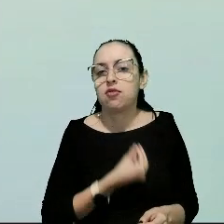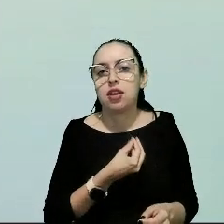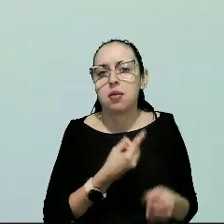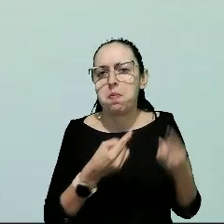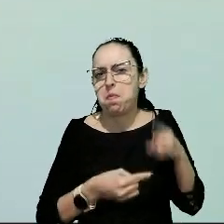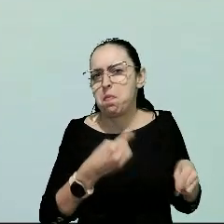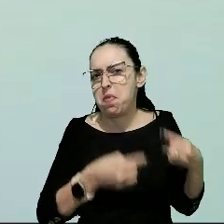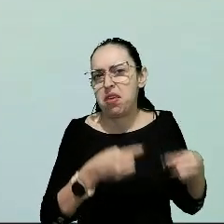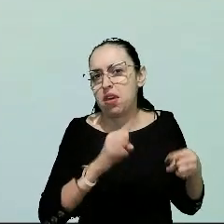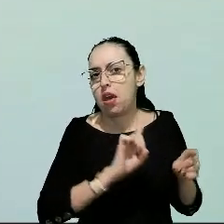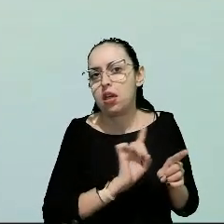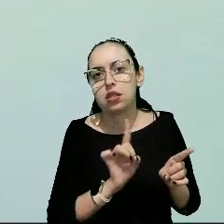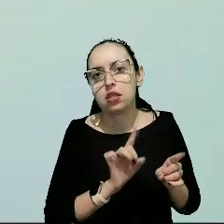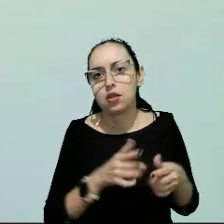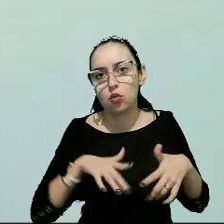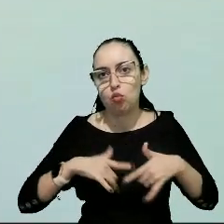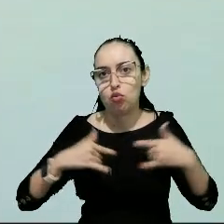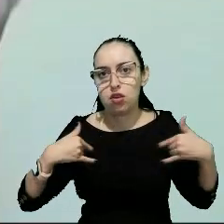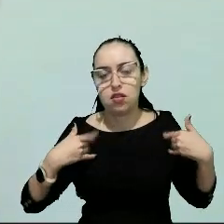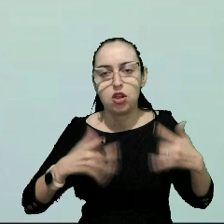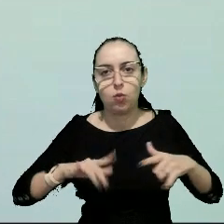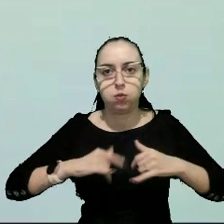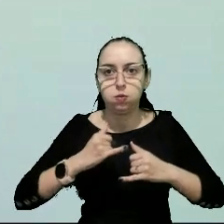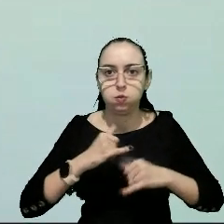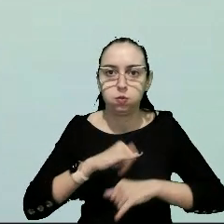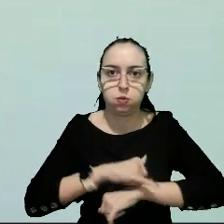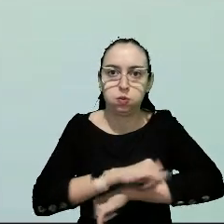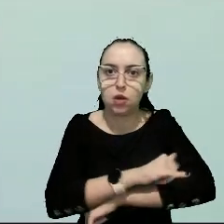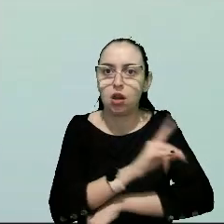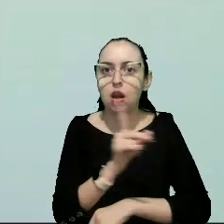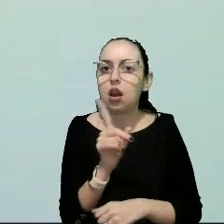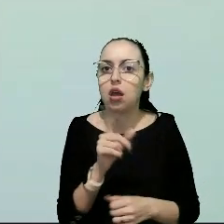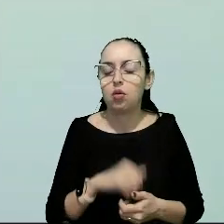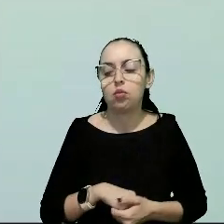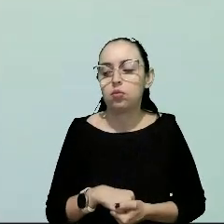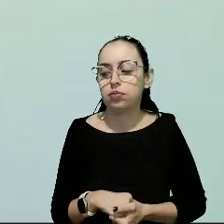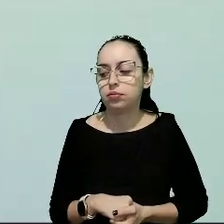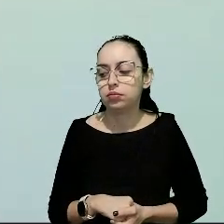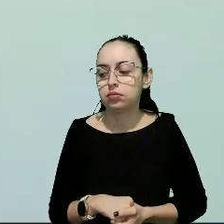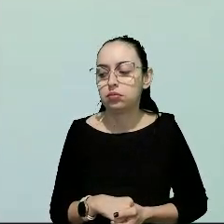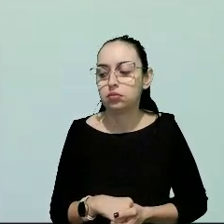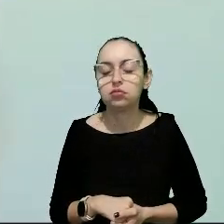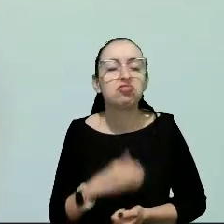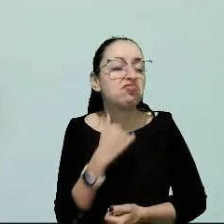não briga. Mãe, vai sair de biquíni? Tá gorda, tá?